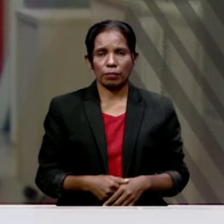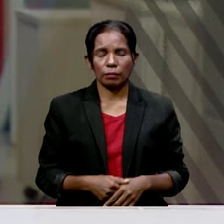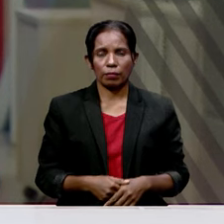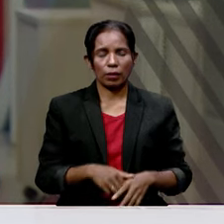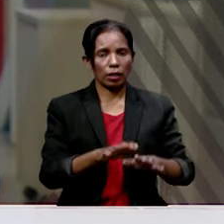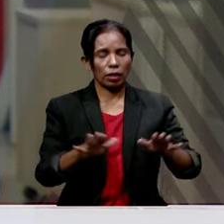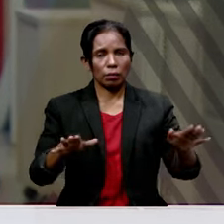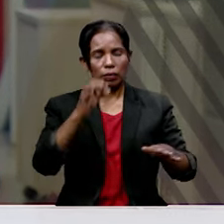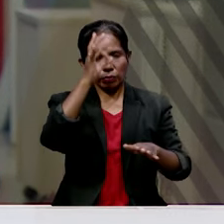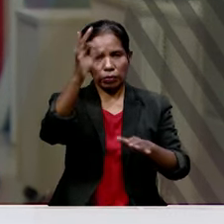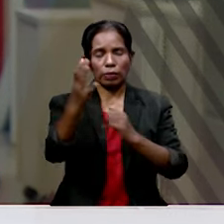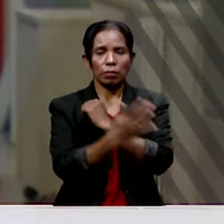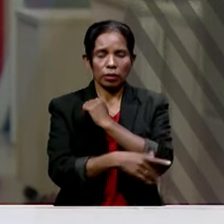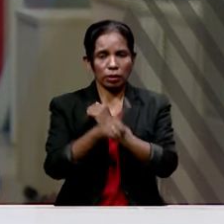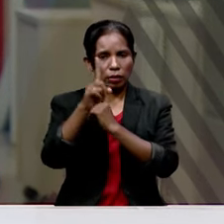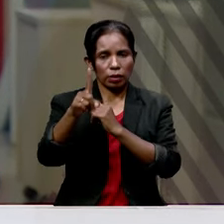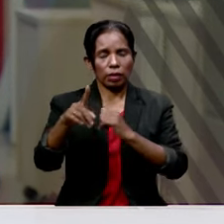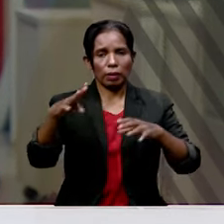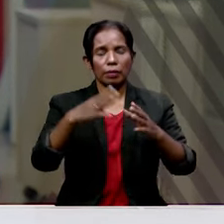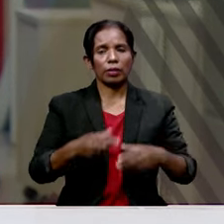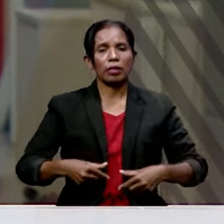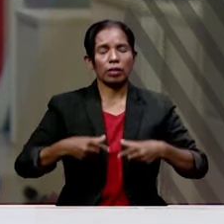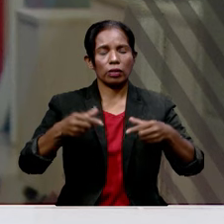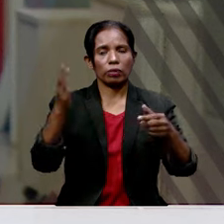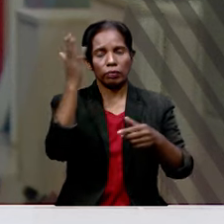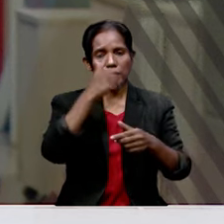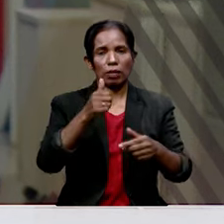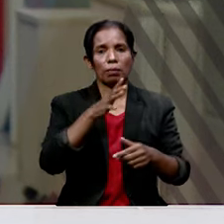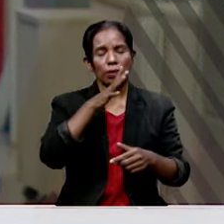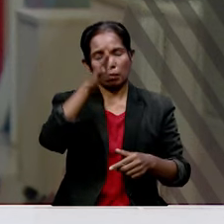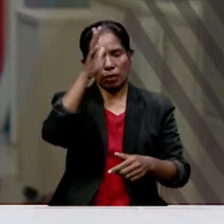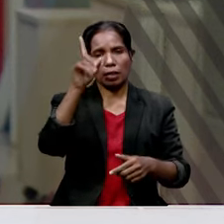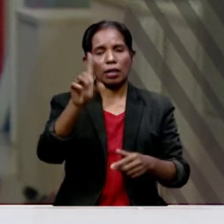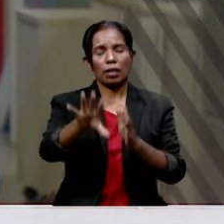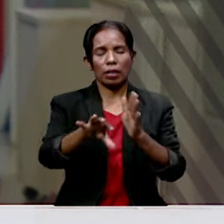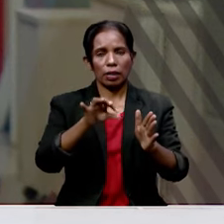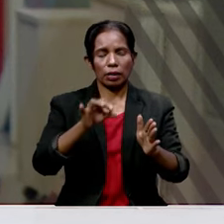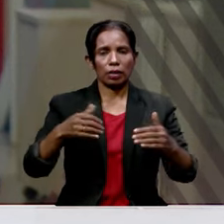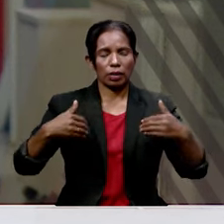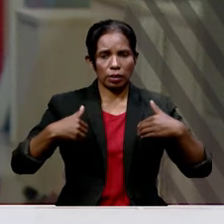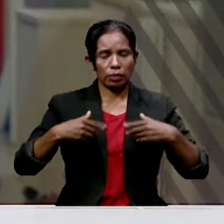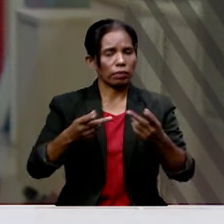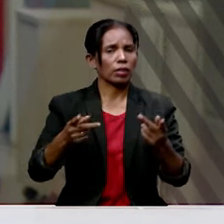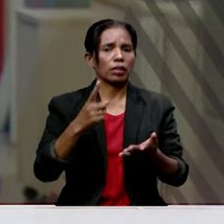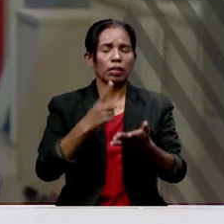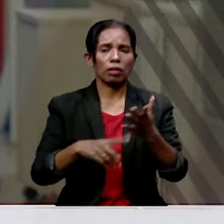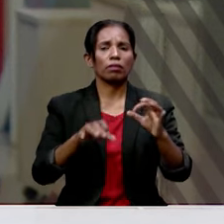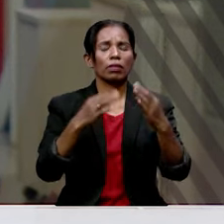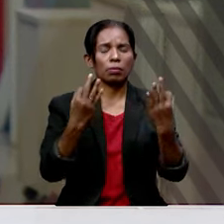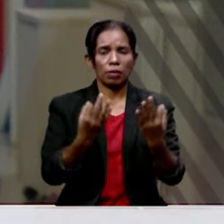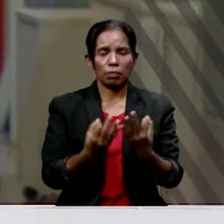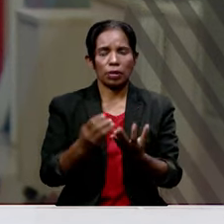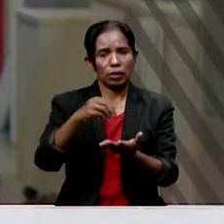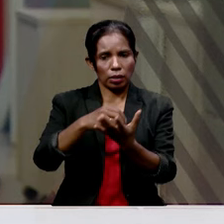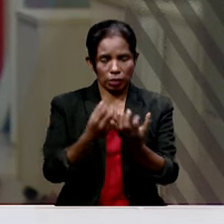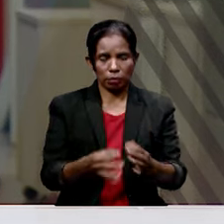La barik mak futuro ba na sa unida no presente furat na be ina naman ida hetan mesmo ya kondisaun saidaret familia sempre ta importancia